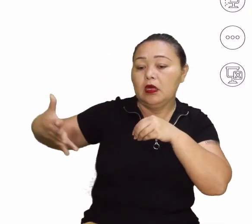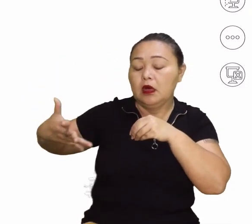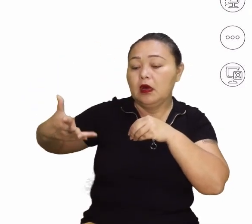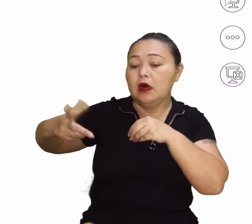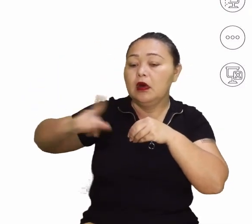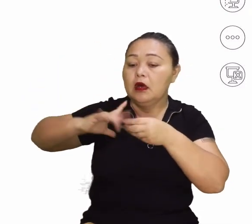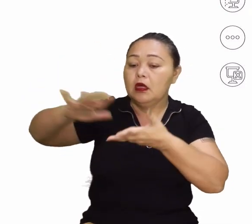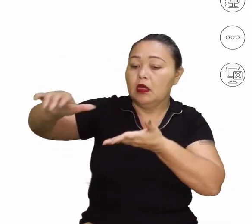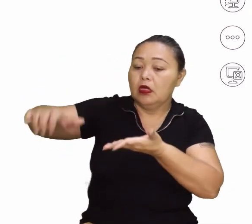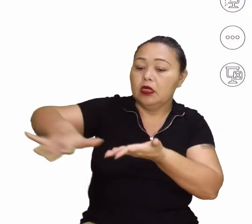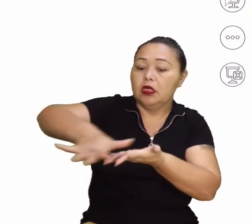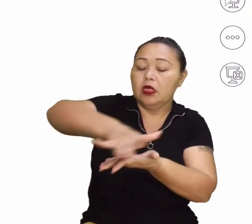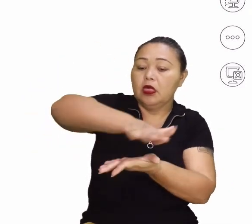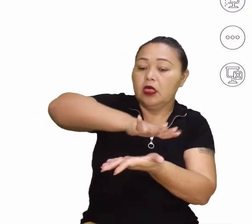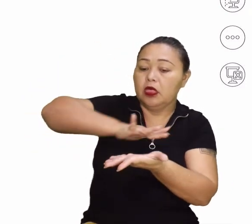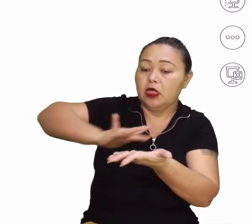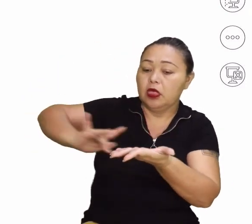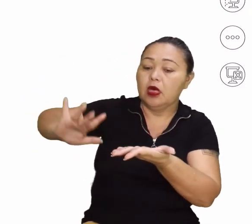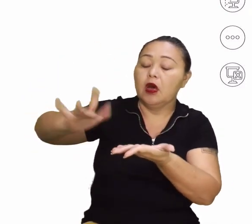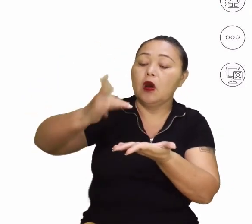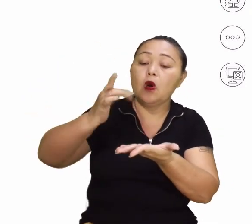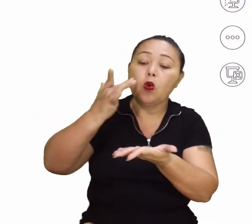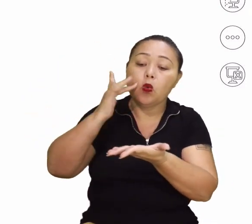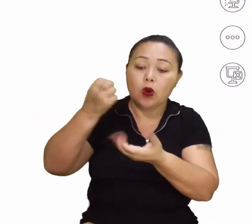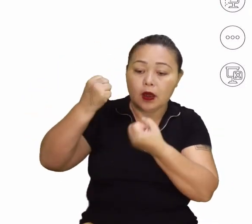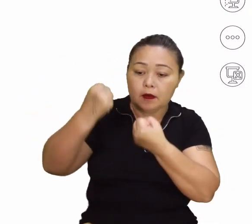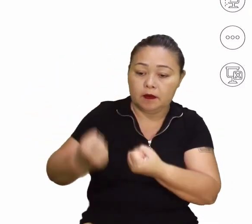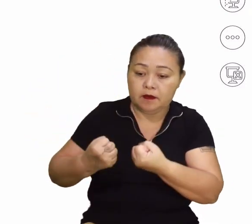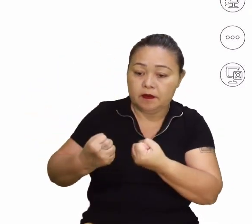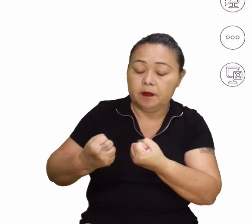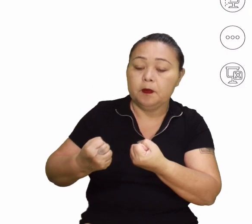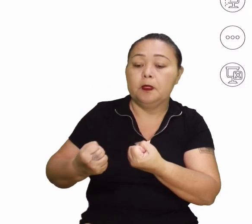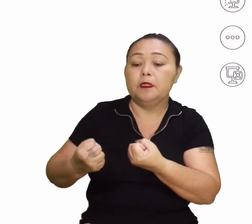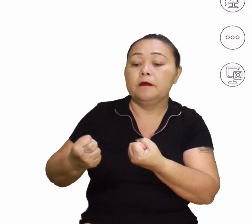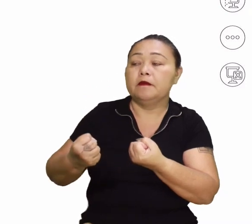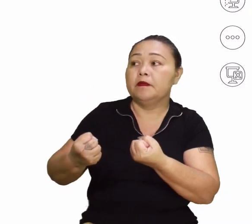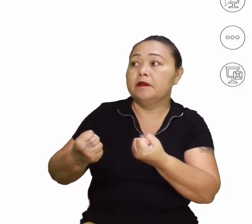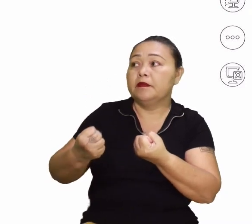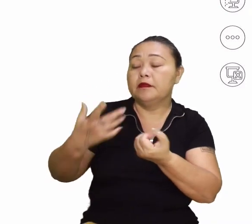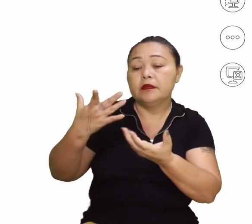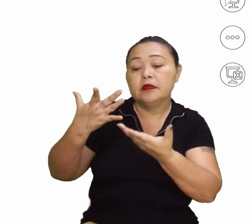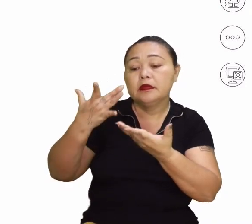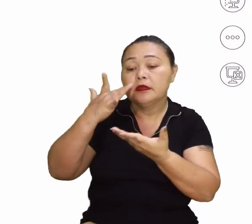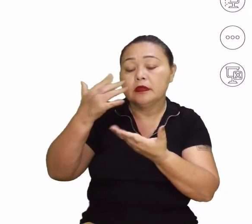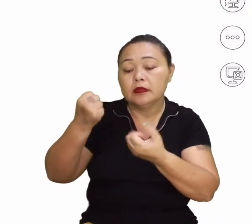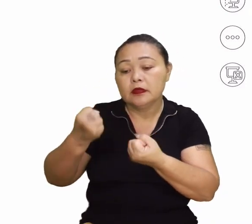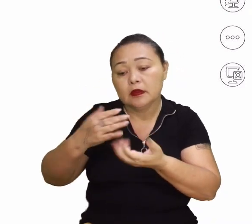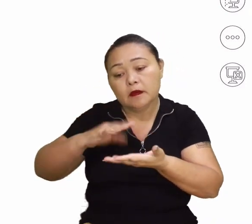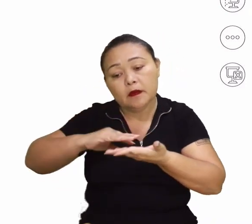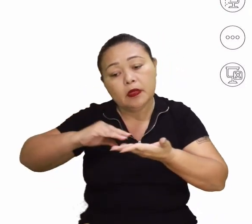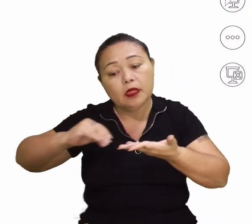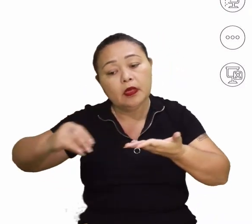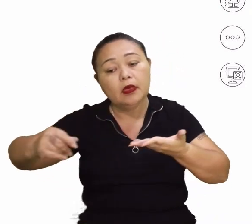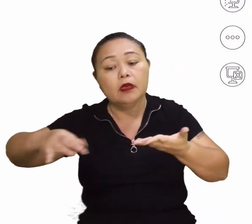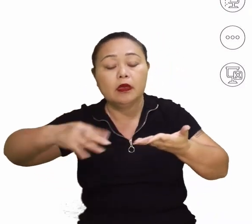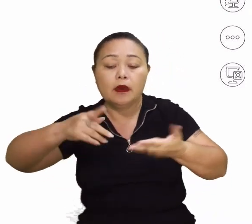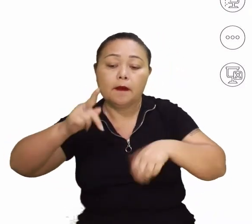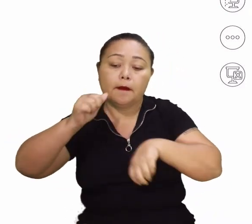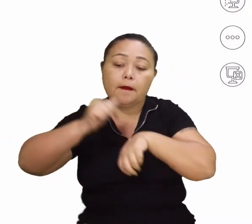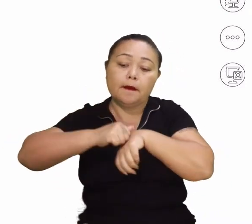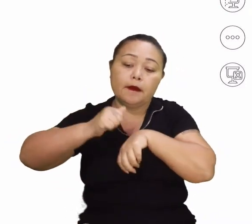um carpete. Como o ouro é pesado, no carpete vai ficar só o ouro e vai descer